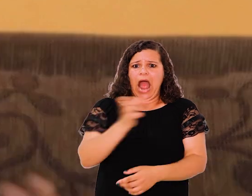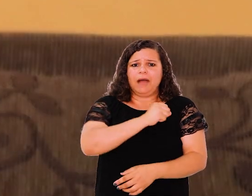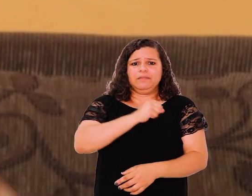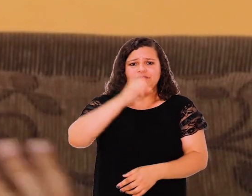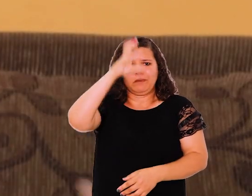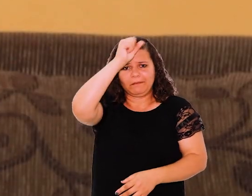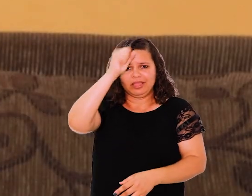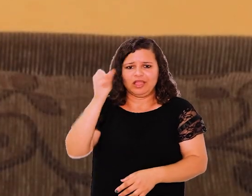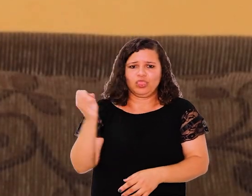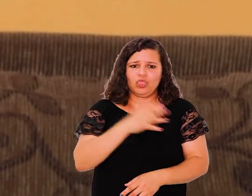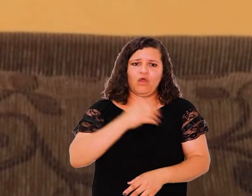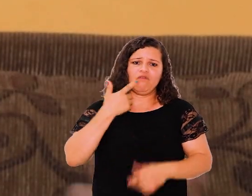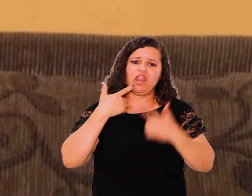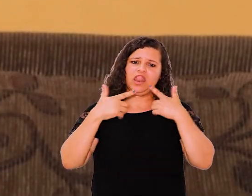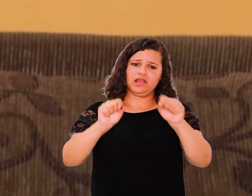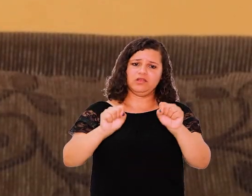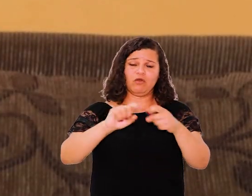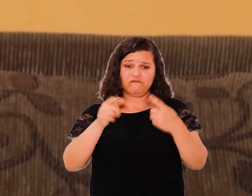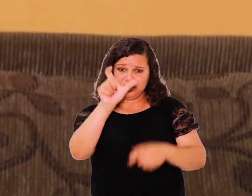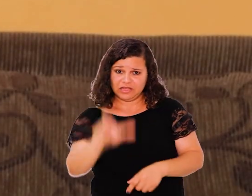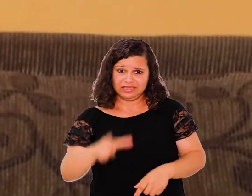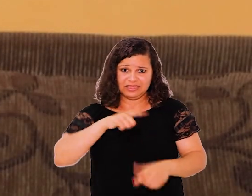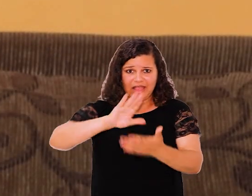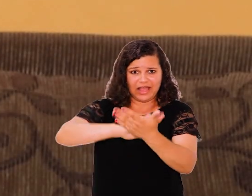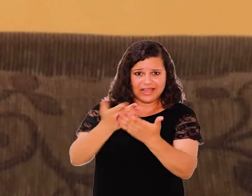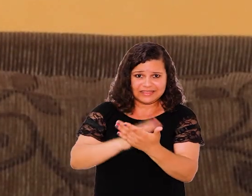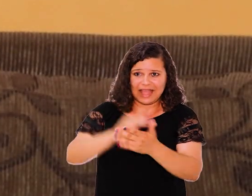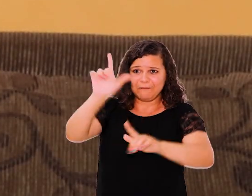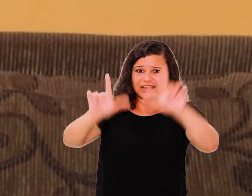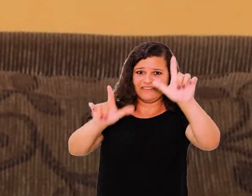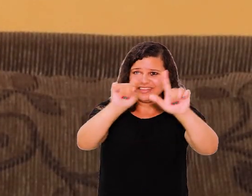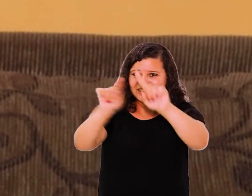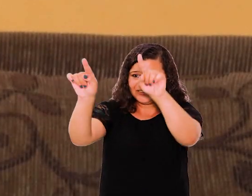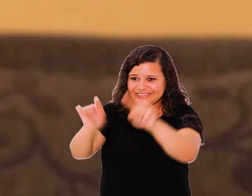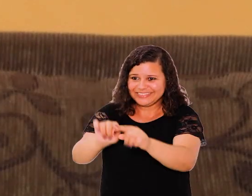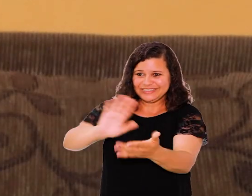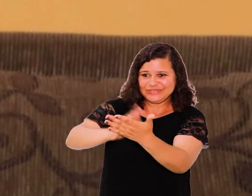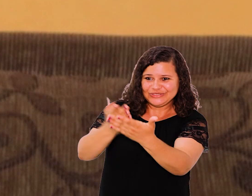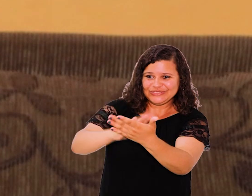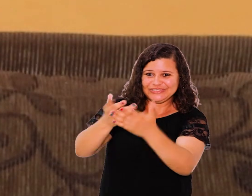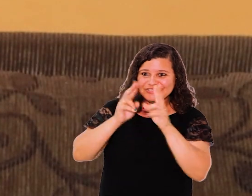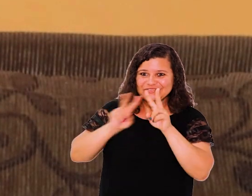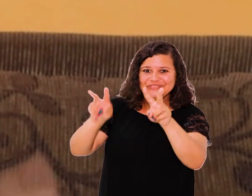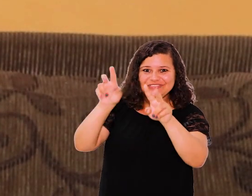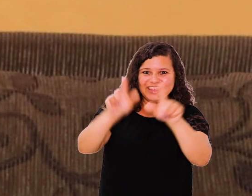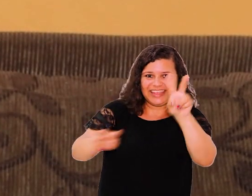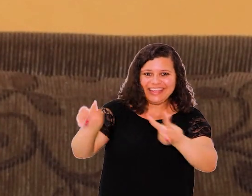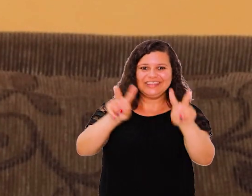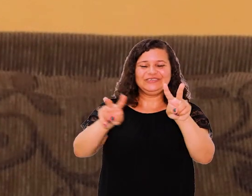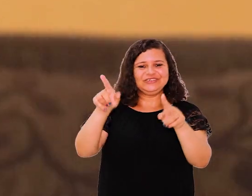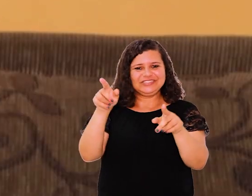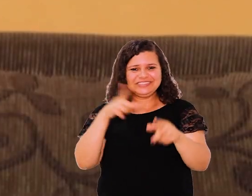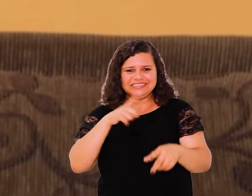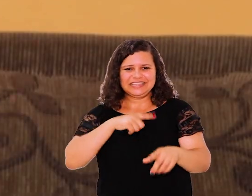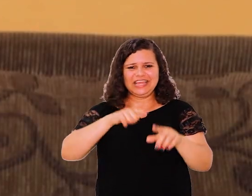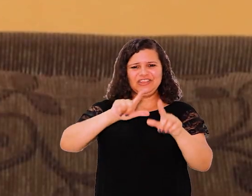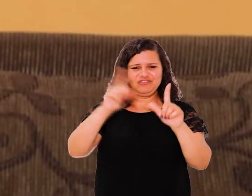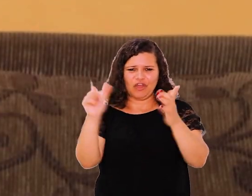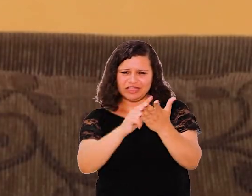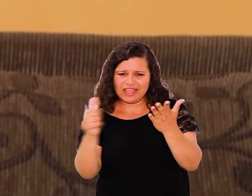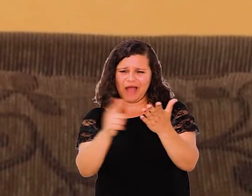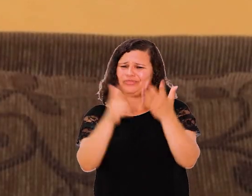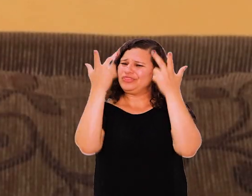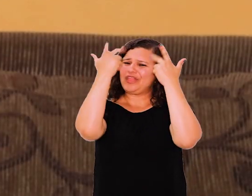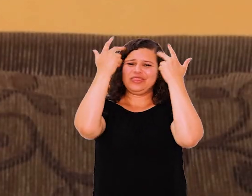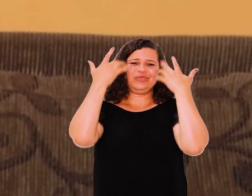ter que aprender uma nova língua. E se você já tem a figura do intérprete na televisão, já está vendo aquilo nos meios jornalísticos, já